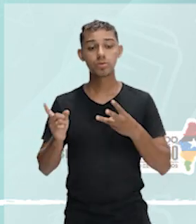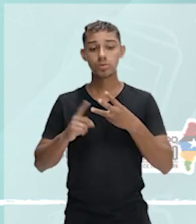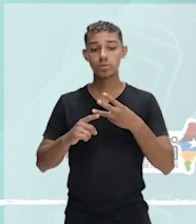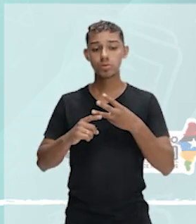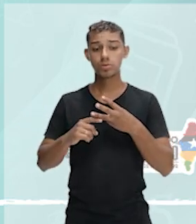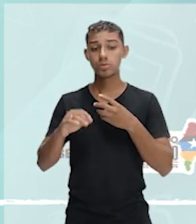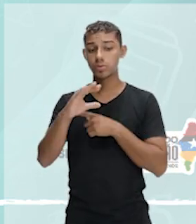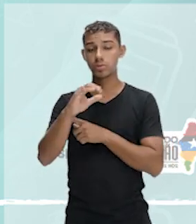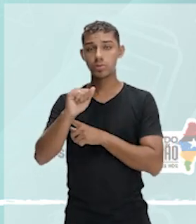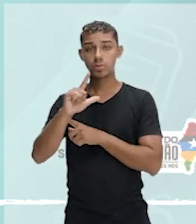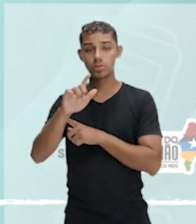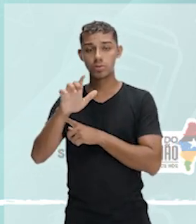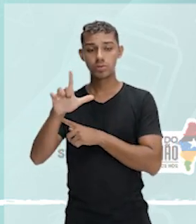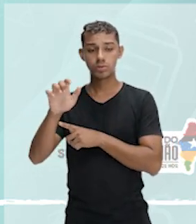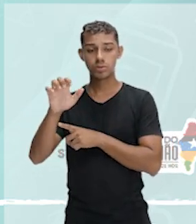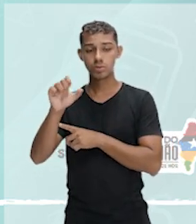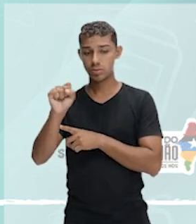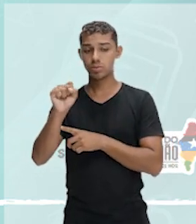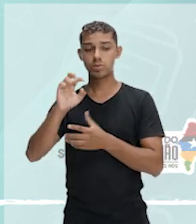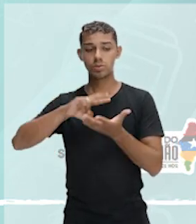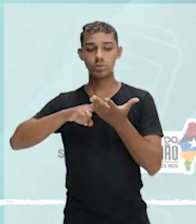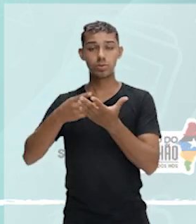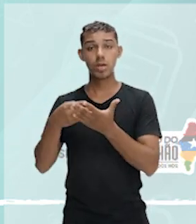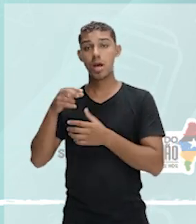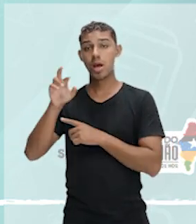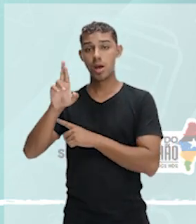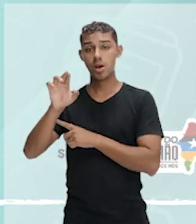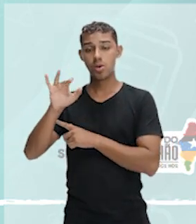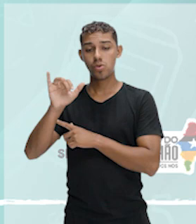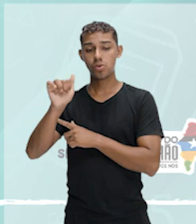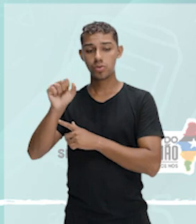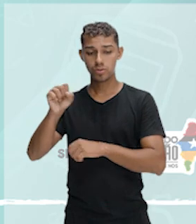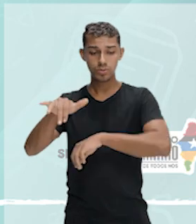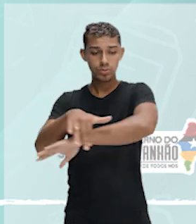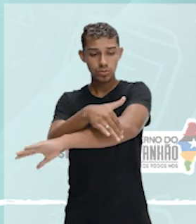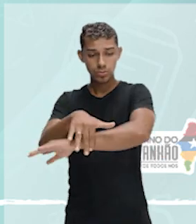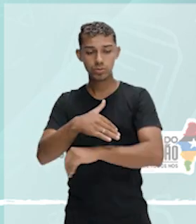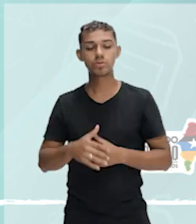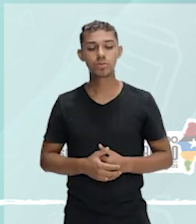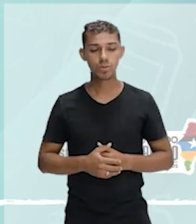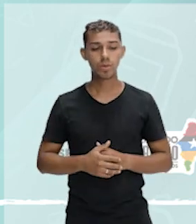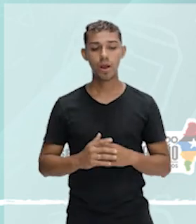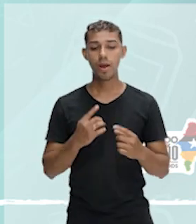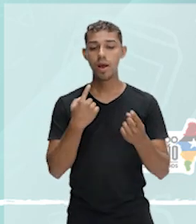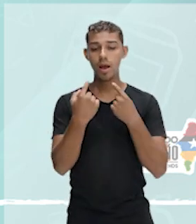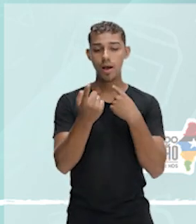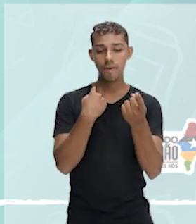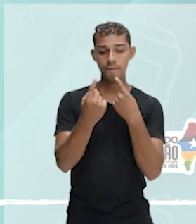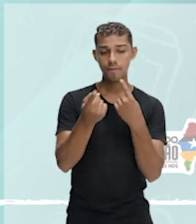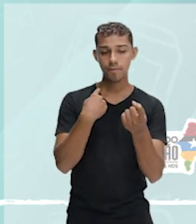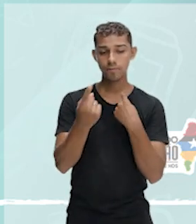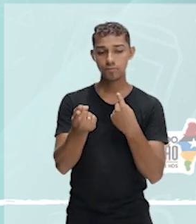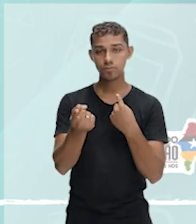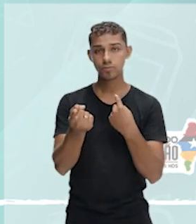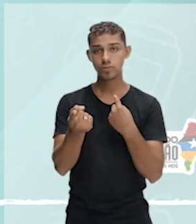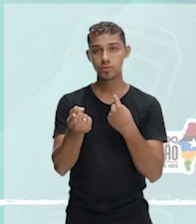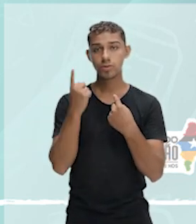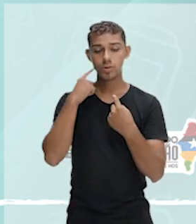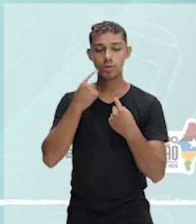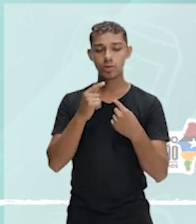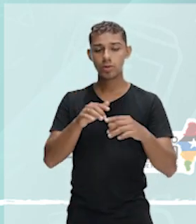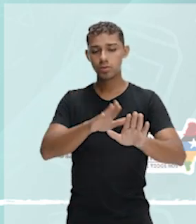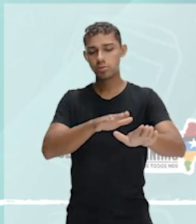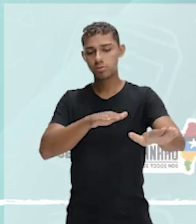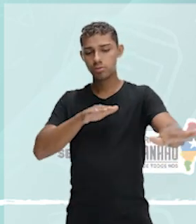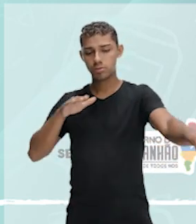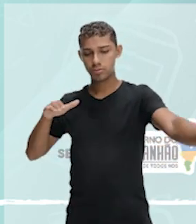calles, ruas, vocês vão ver muito isso em texto, avenidas atascadas, avenidas congestionadas, comum para